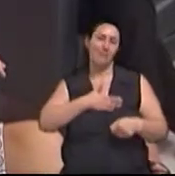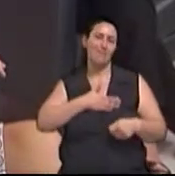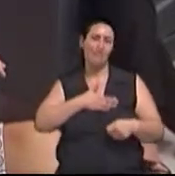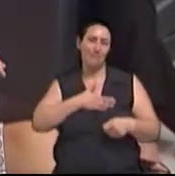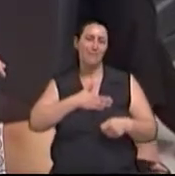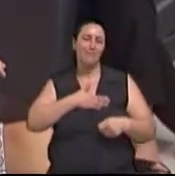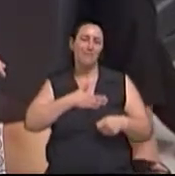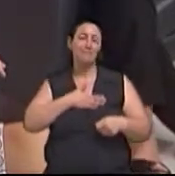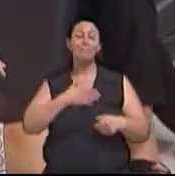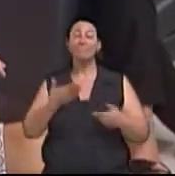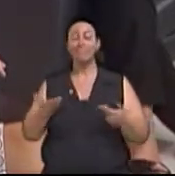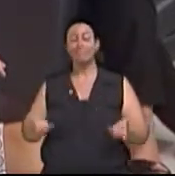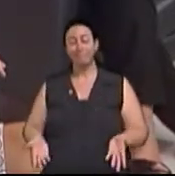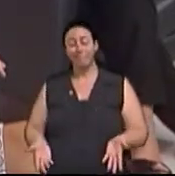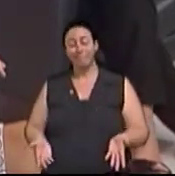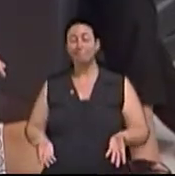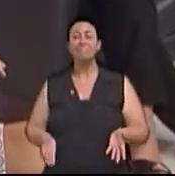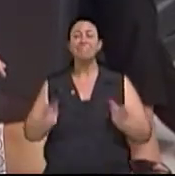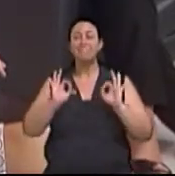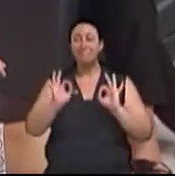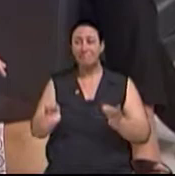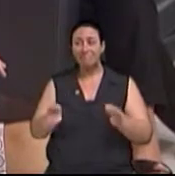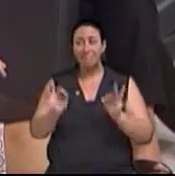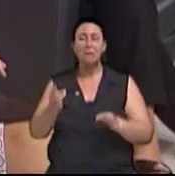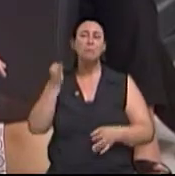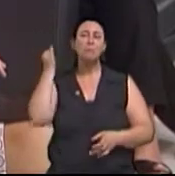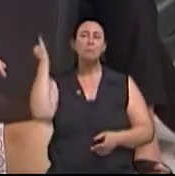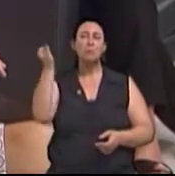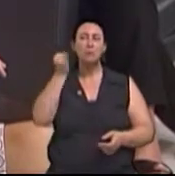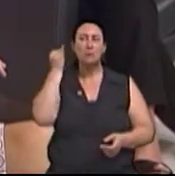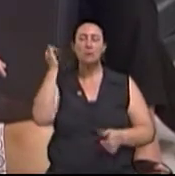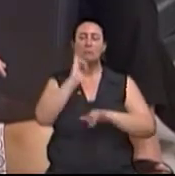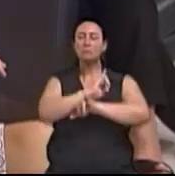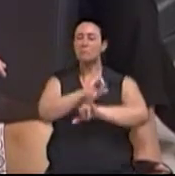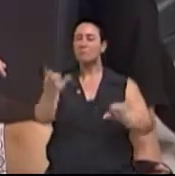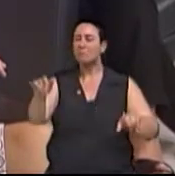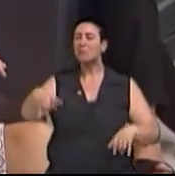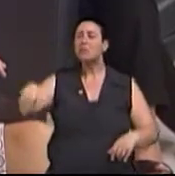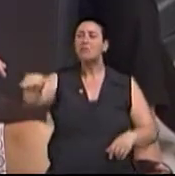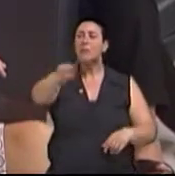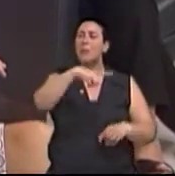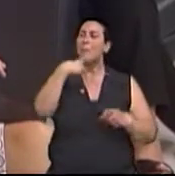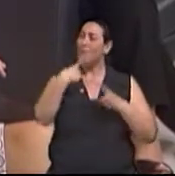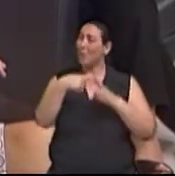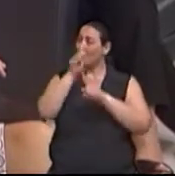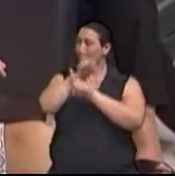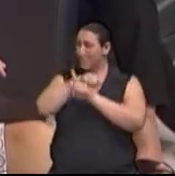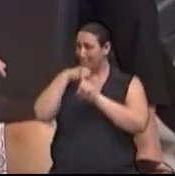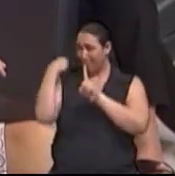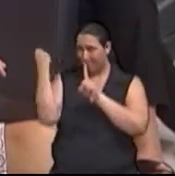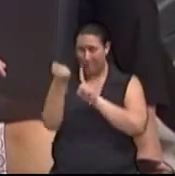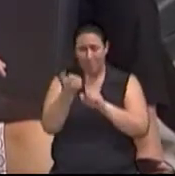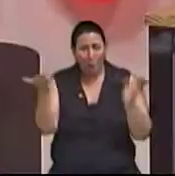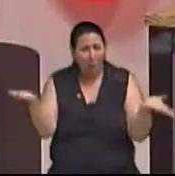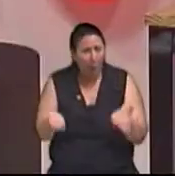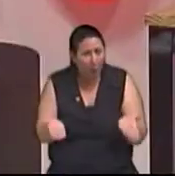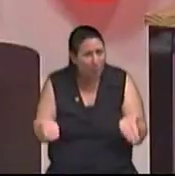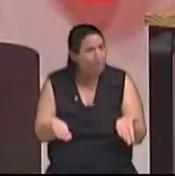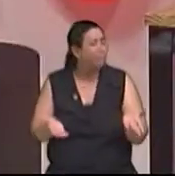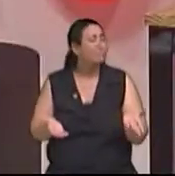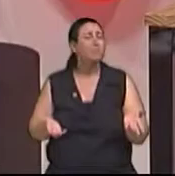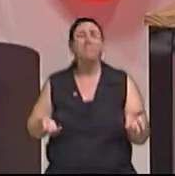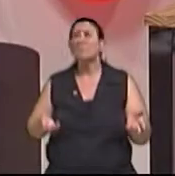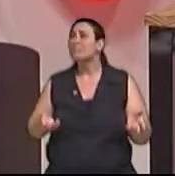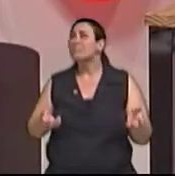a grande lição que a senhora tá dando aqui Exatamente porque também nós vamos sociedade que ter está muito